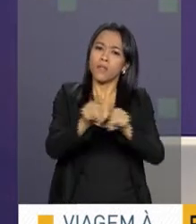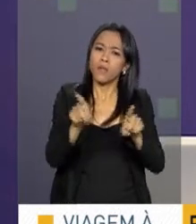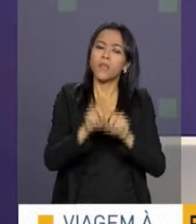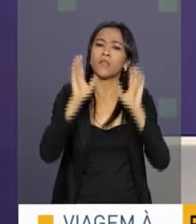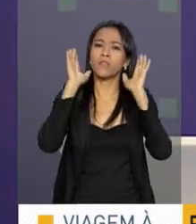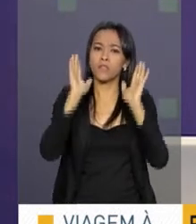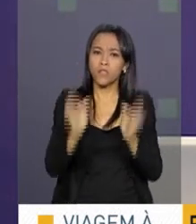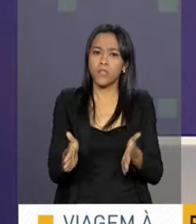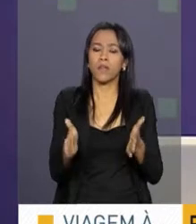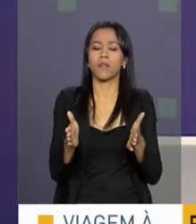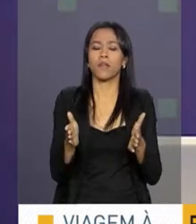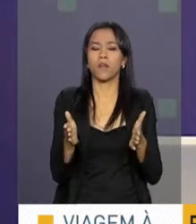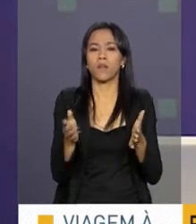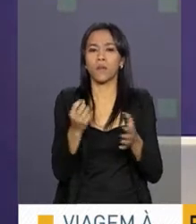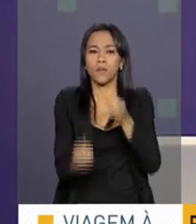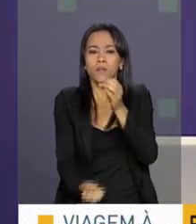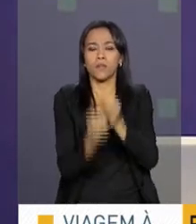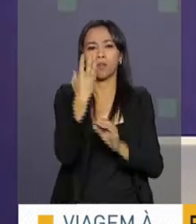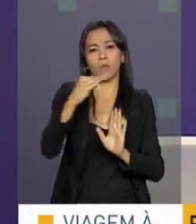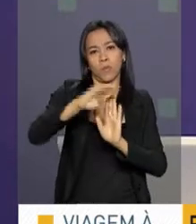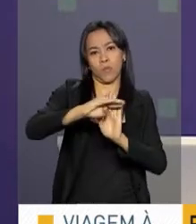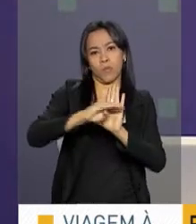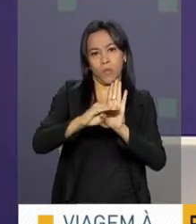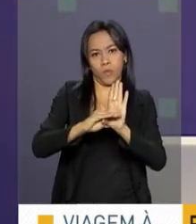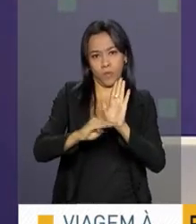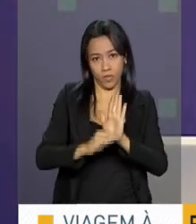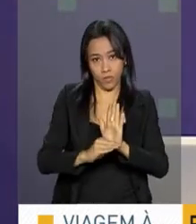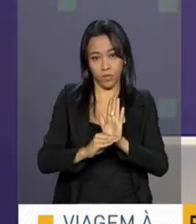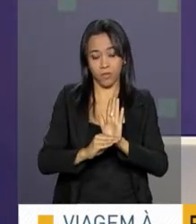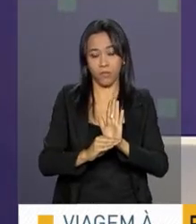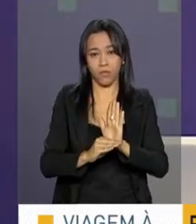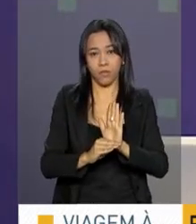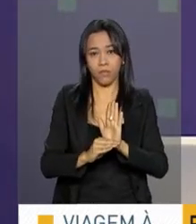implantou um programa para